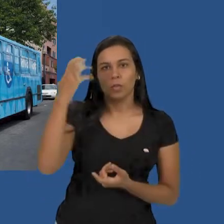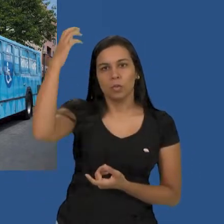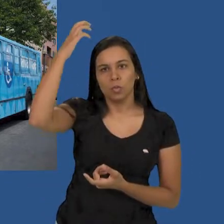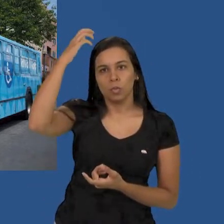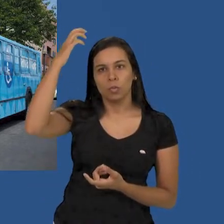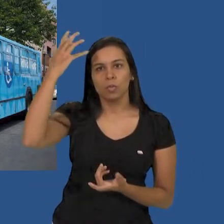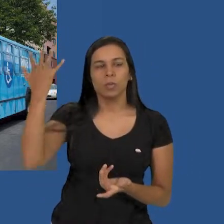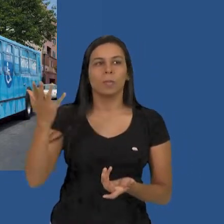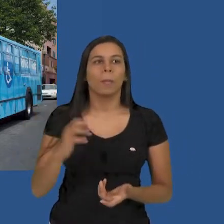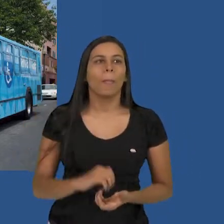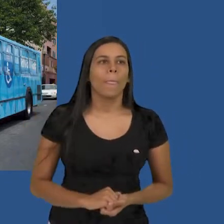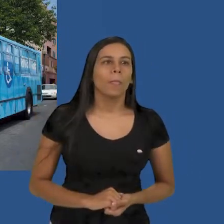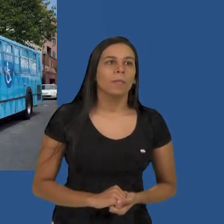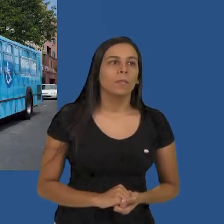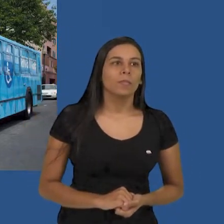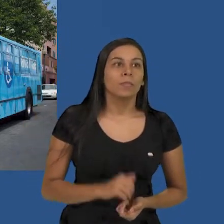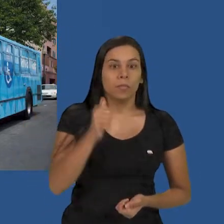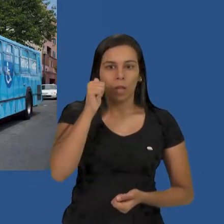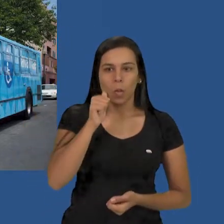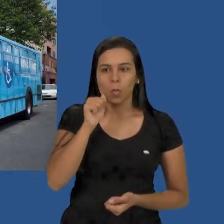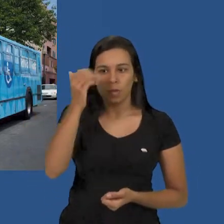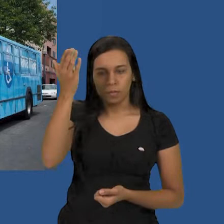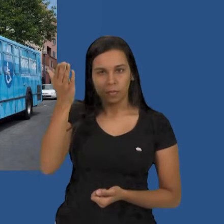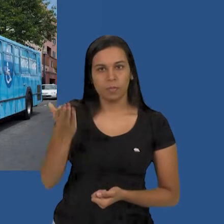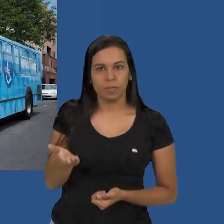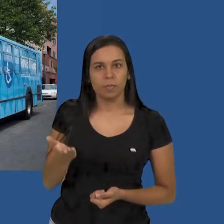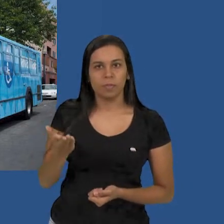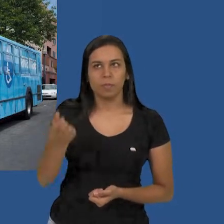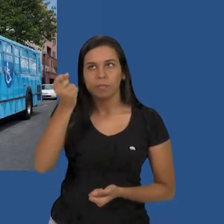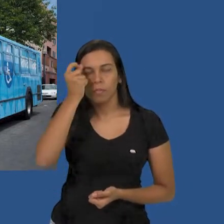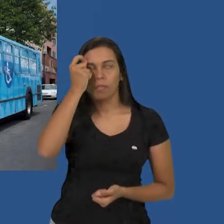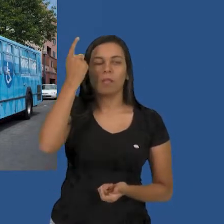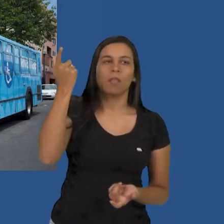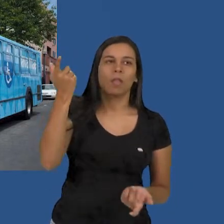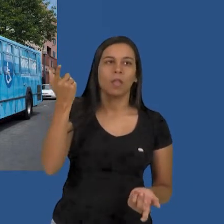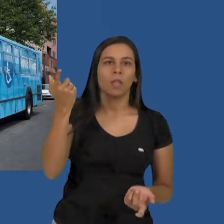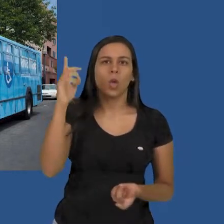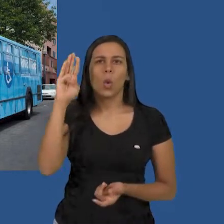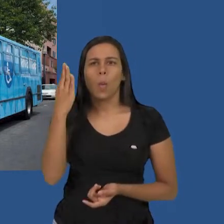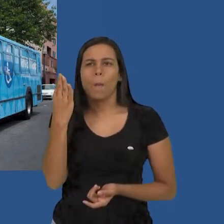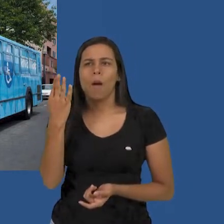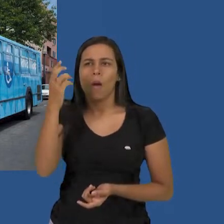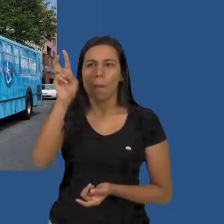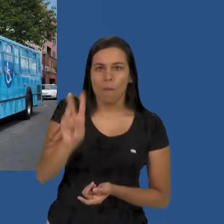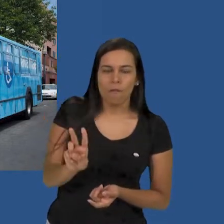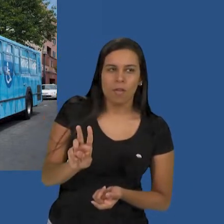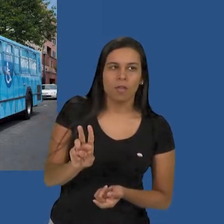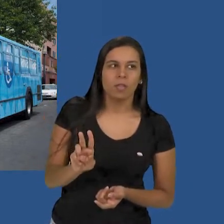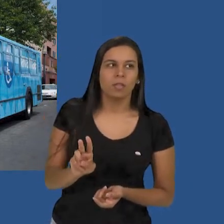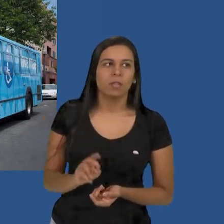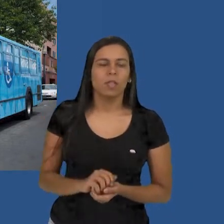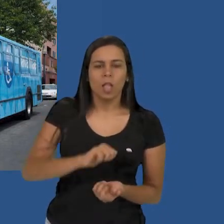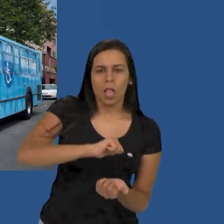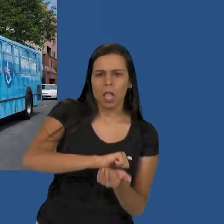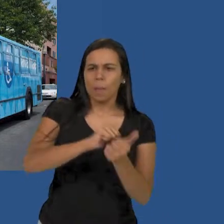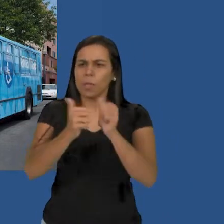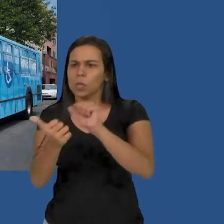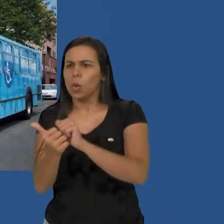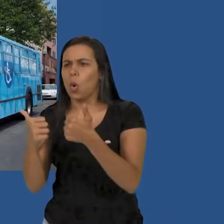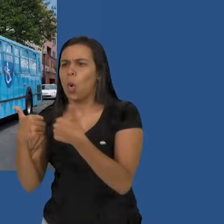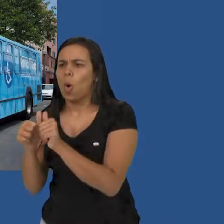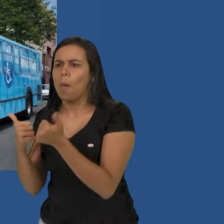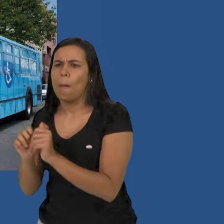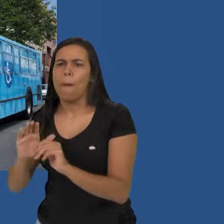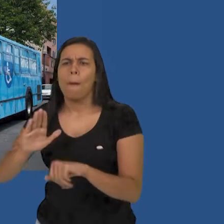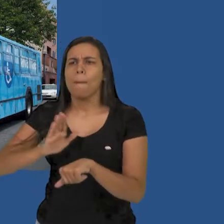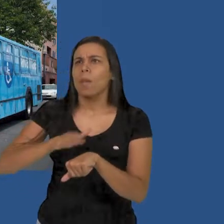Citaí, que é a cidadã de São Francisco, que teve a ideia, né? Um banho por vez, né? O que ela pensa é, então ela adaptou ônibus, hoje já são mais de 7